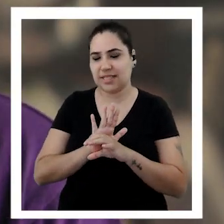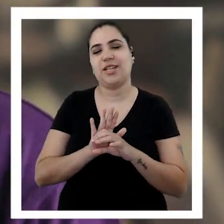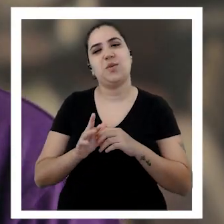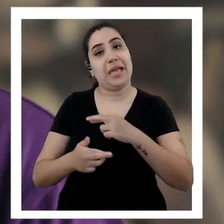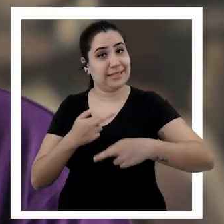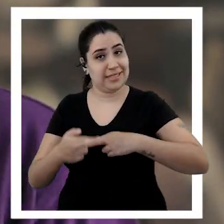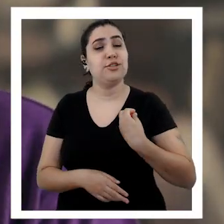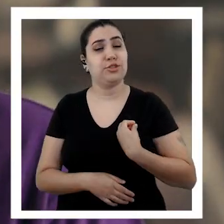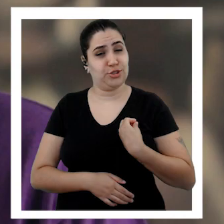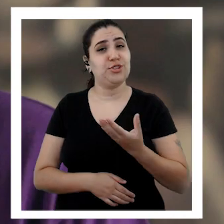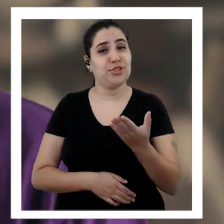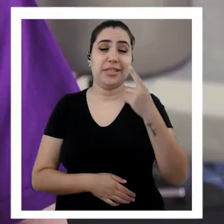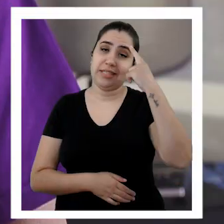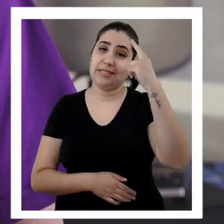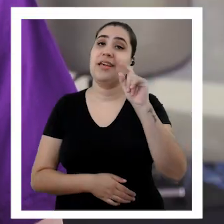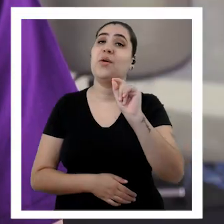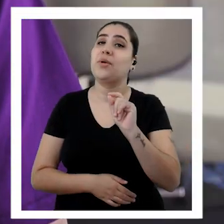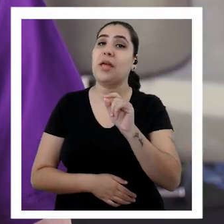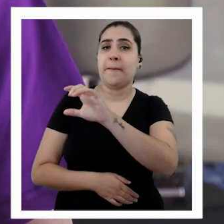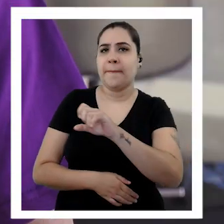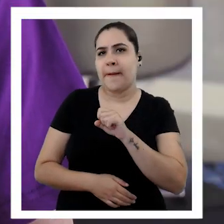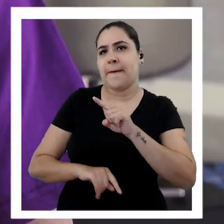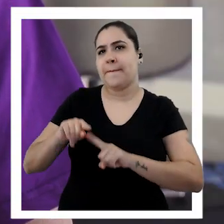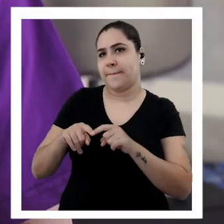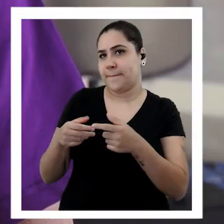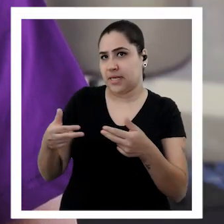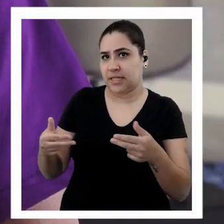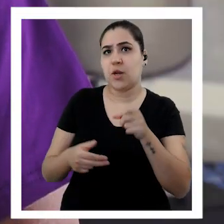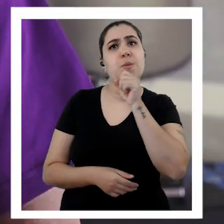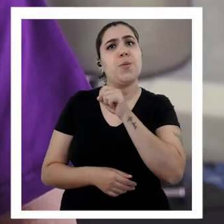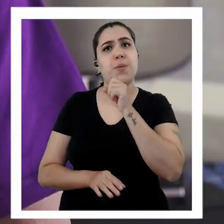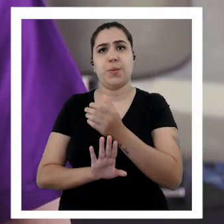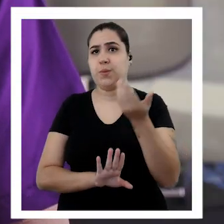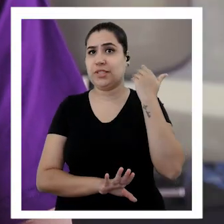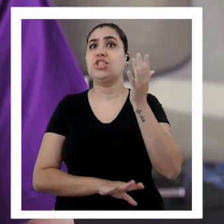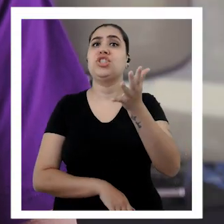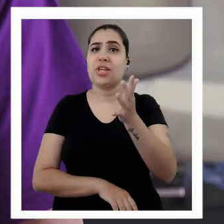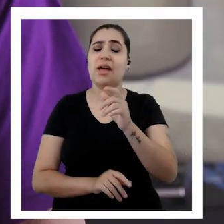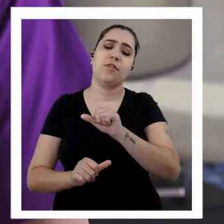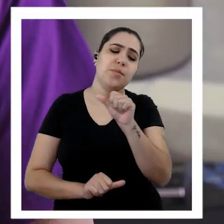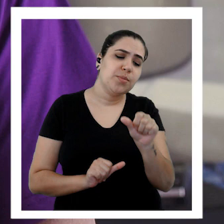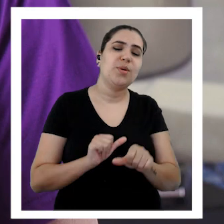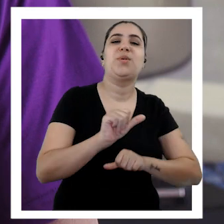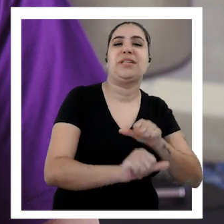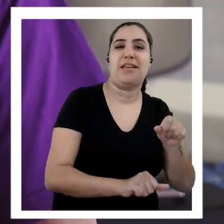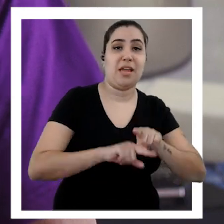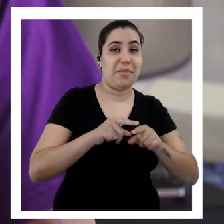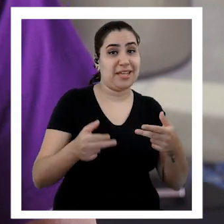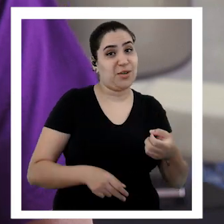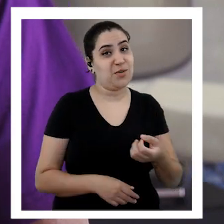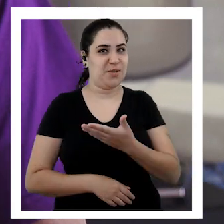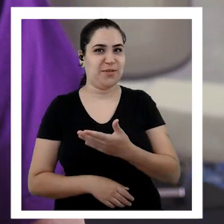o conceito da reciclagem está aí. A ideia é pegar um material que já foi usado e